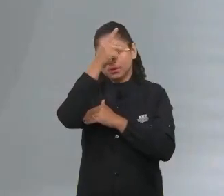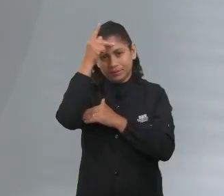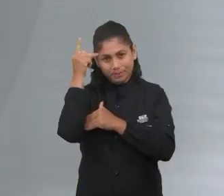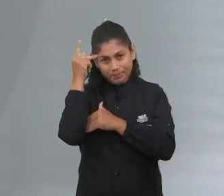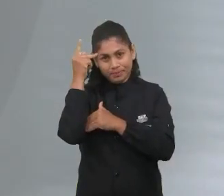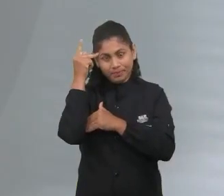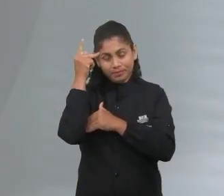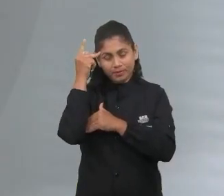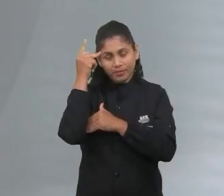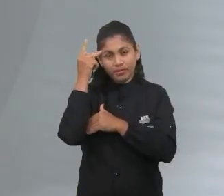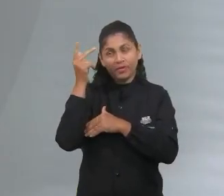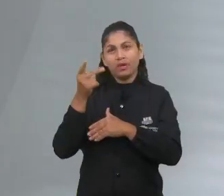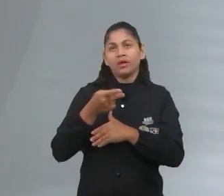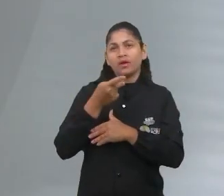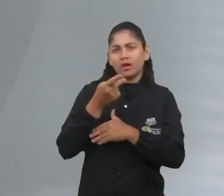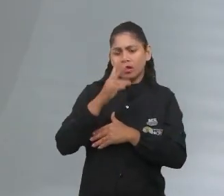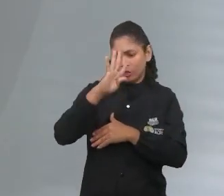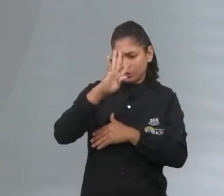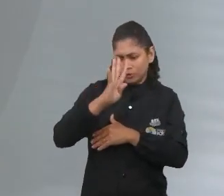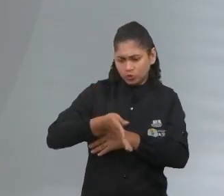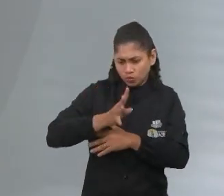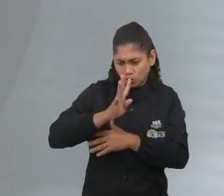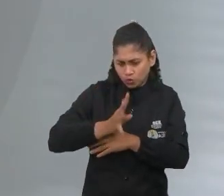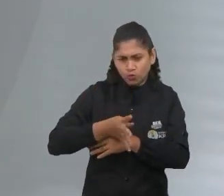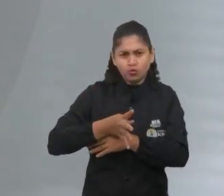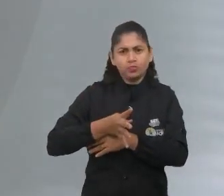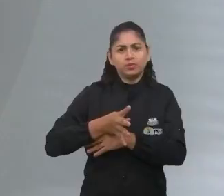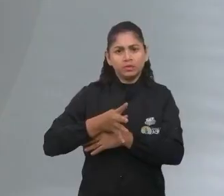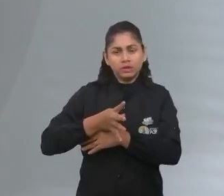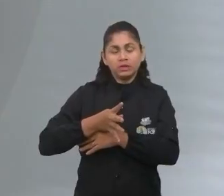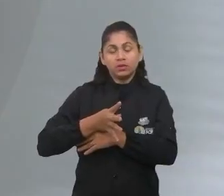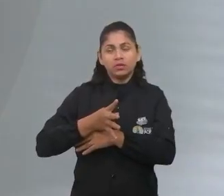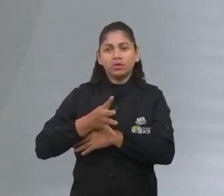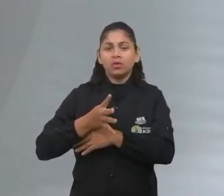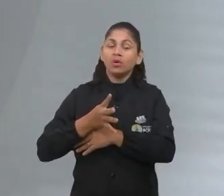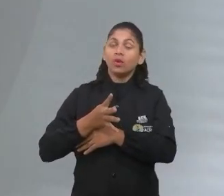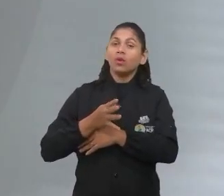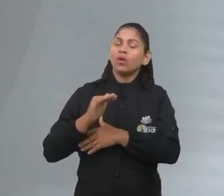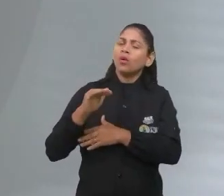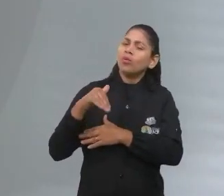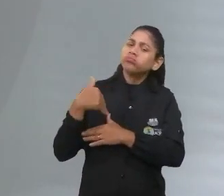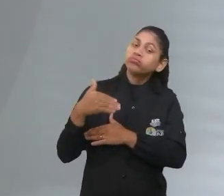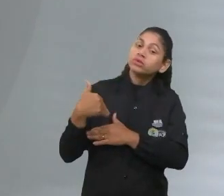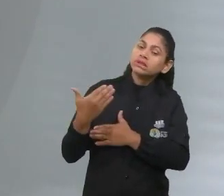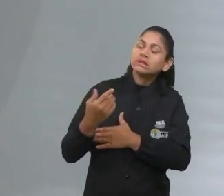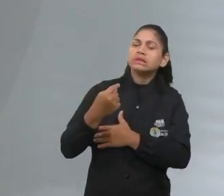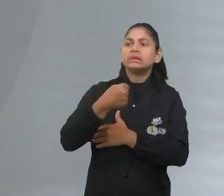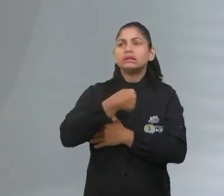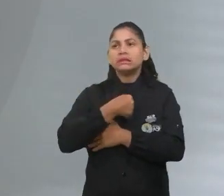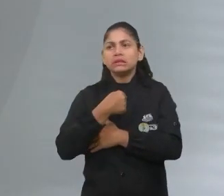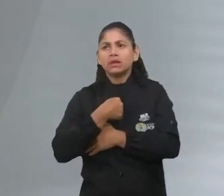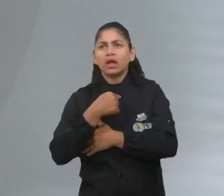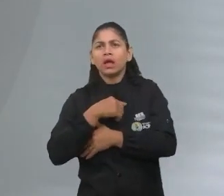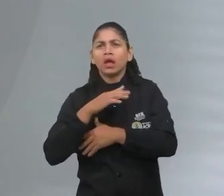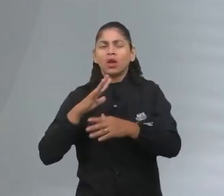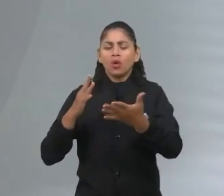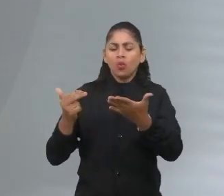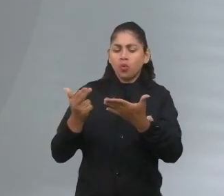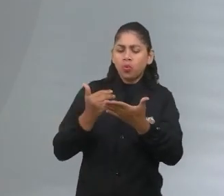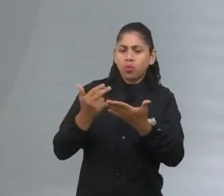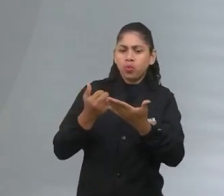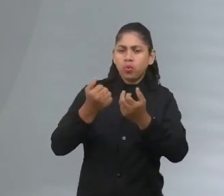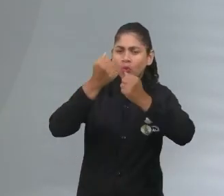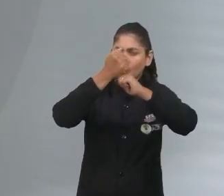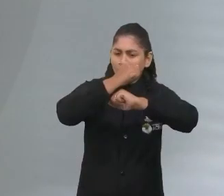mesmo tempo que ele vai fazer uma crítica, dizendo que quando eu reproduzo uma obra de arte original em séries,